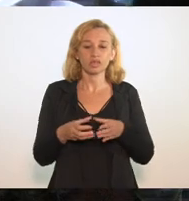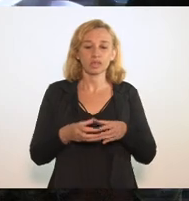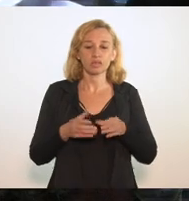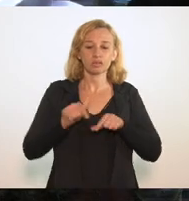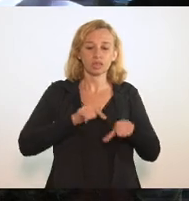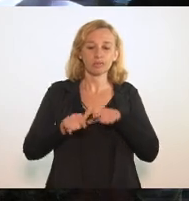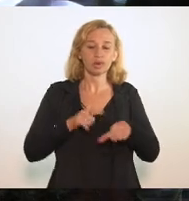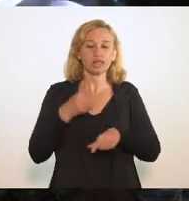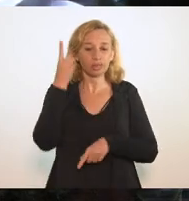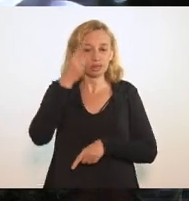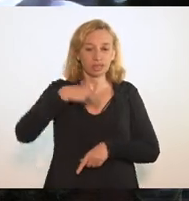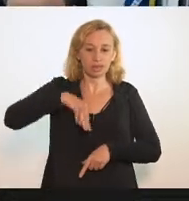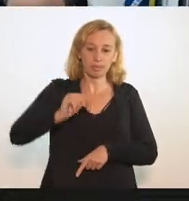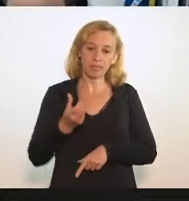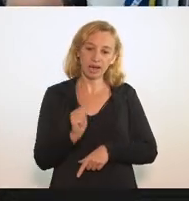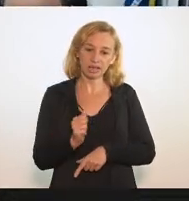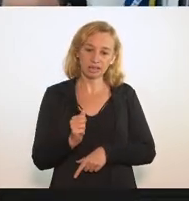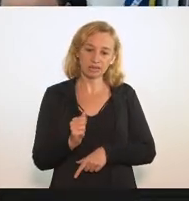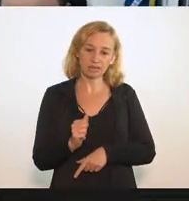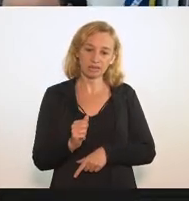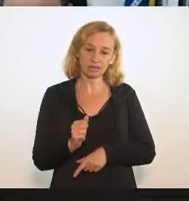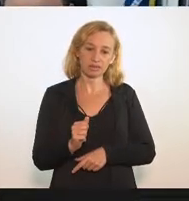Mônica Francisco.